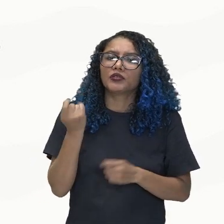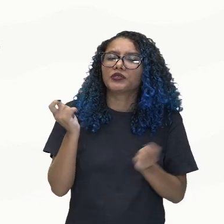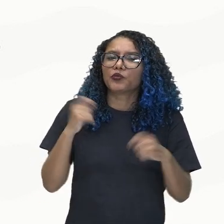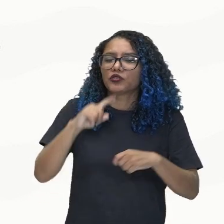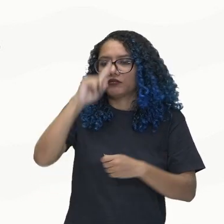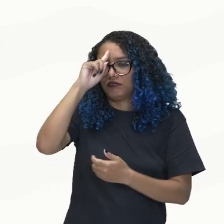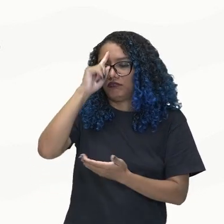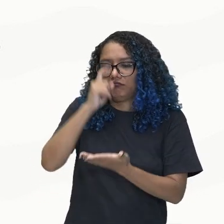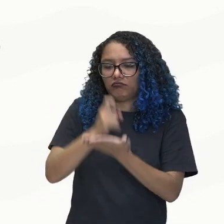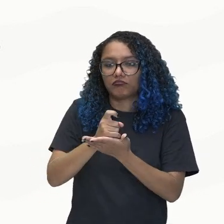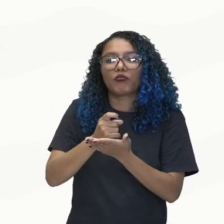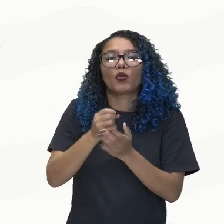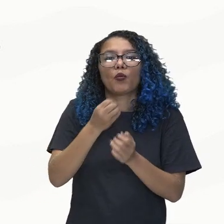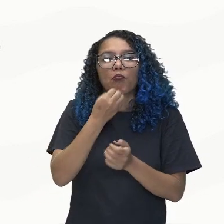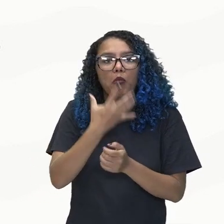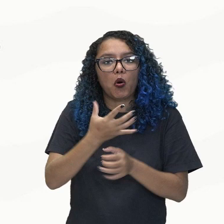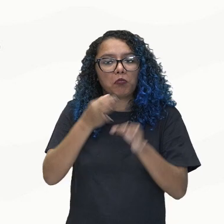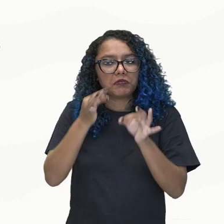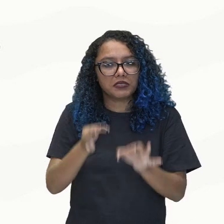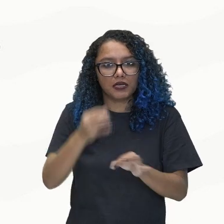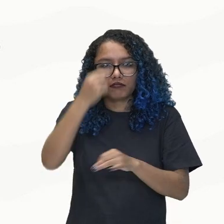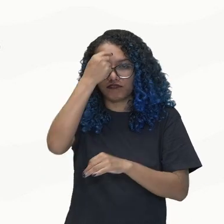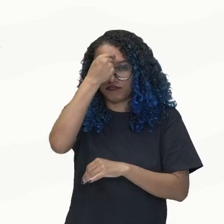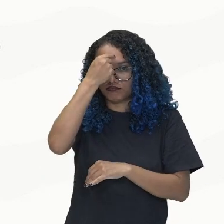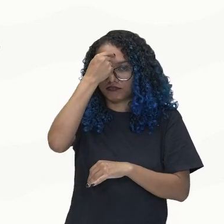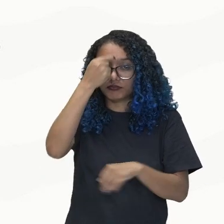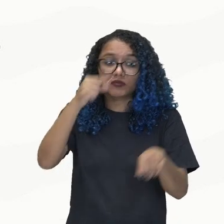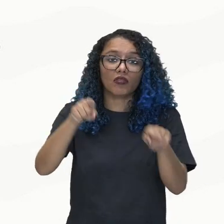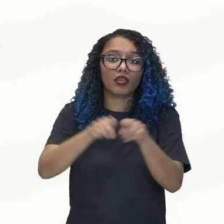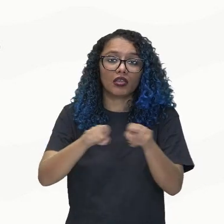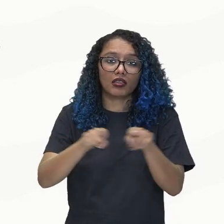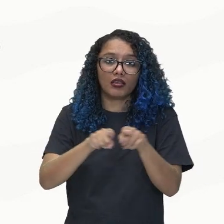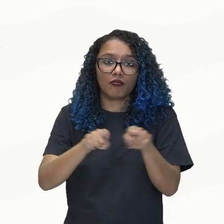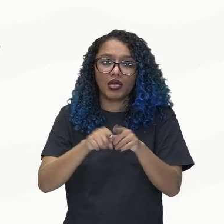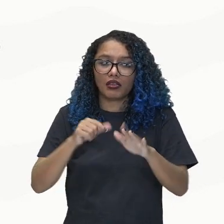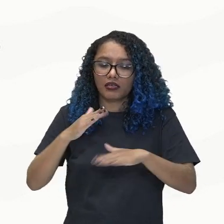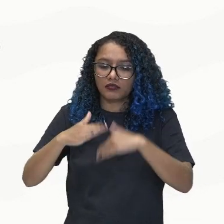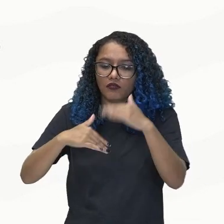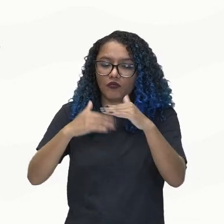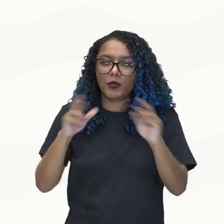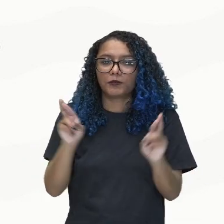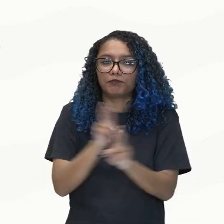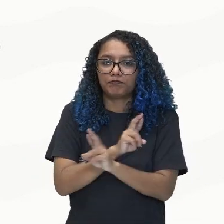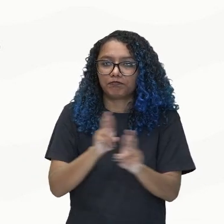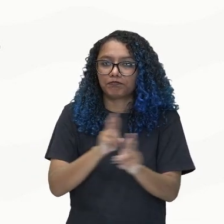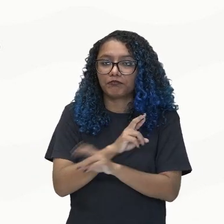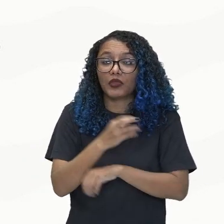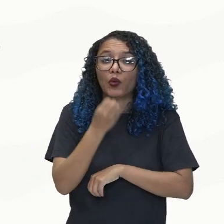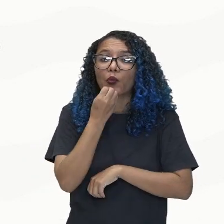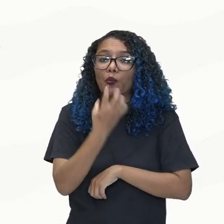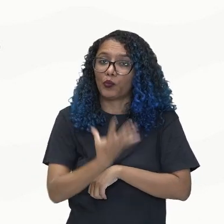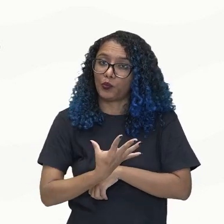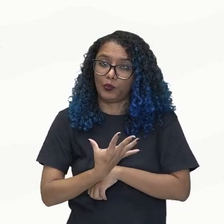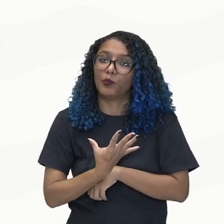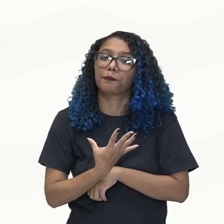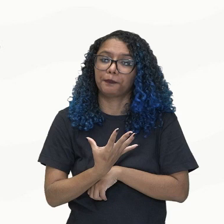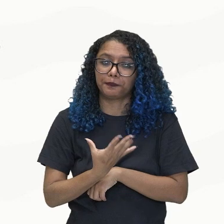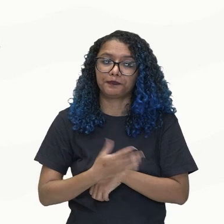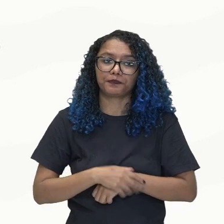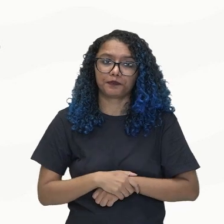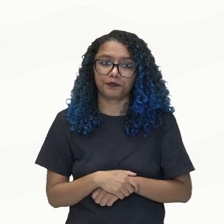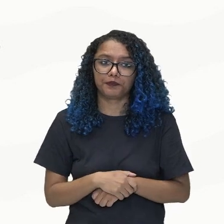decisões conscientes e a construção de relacionamentos saudáveis. Então, quando